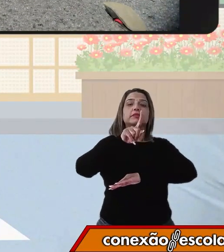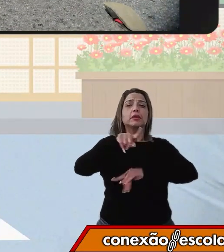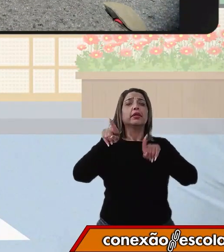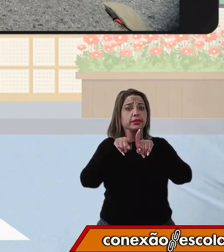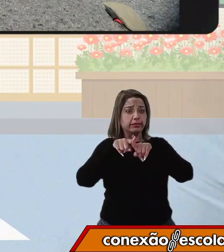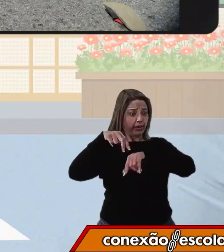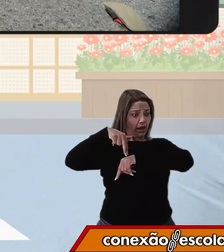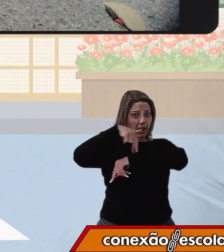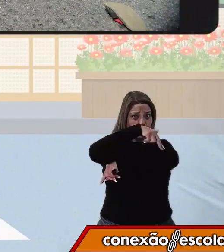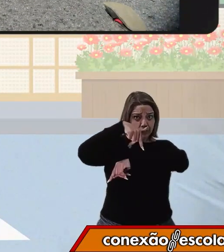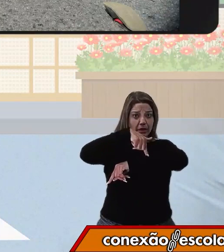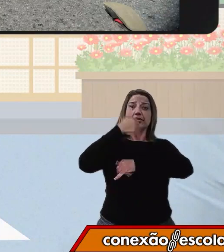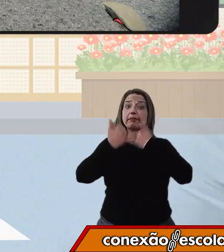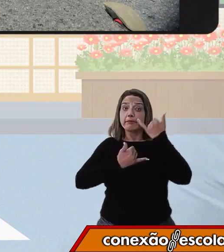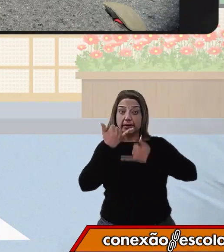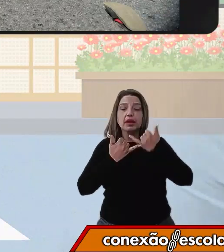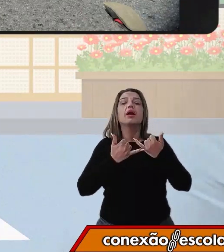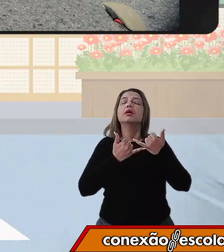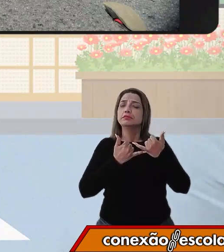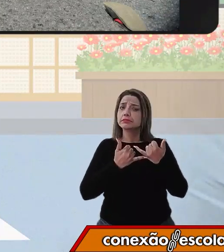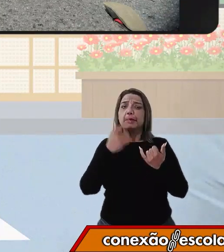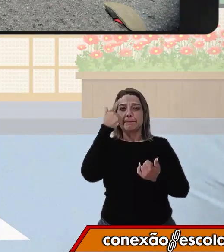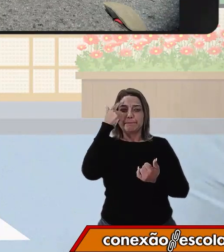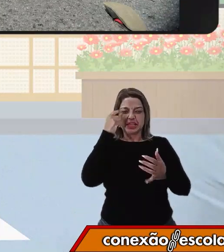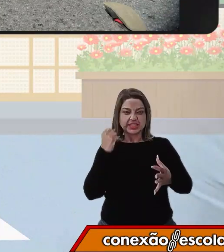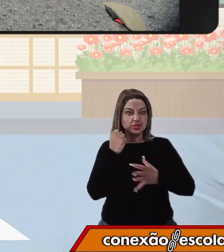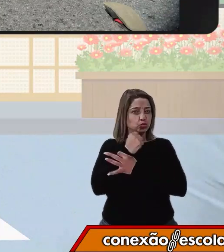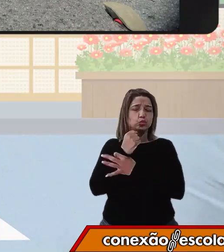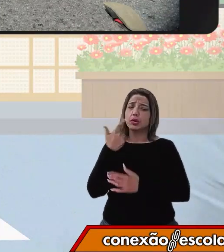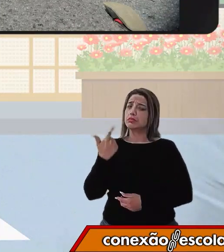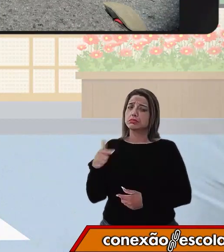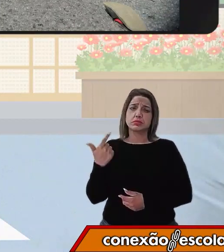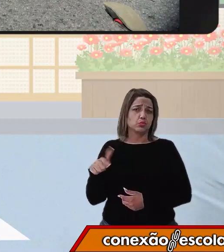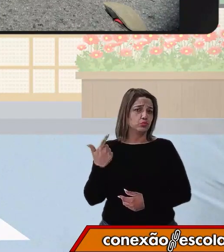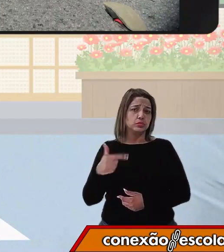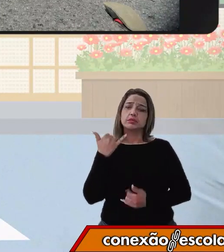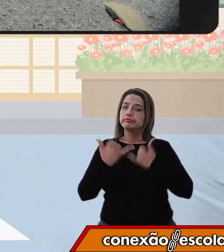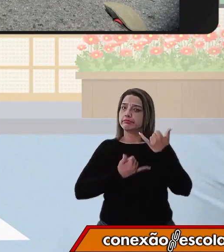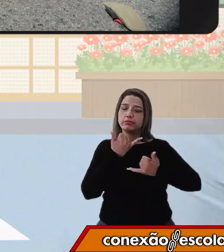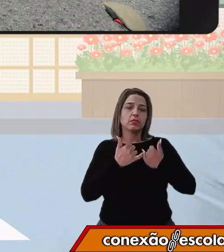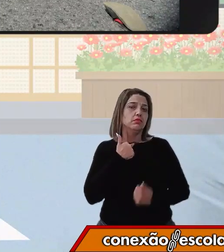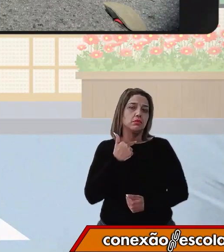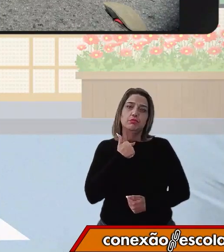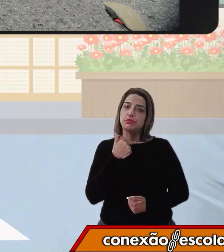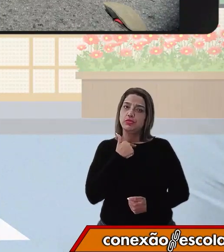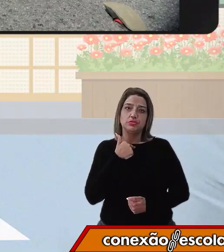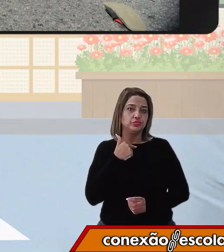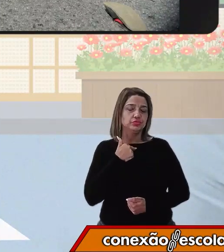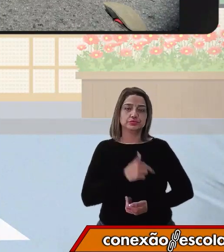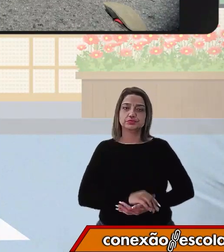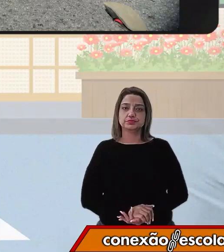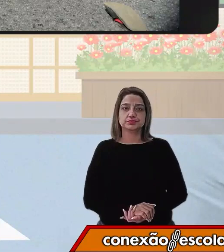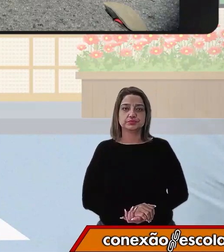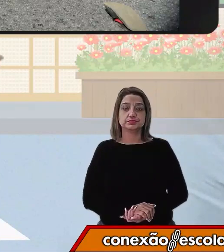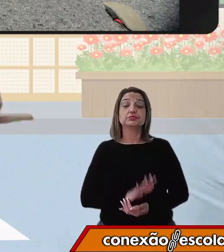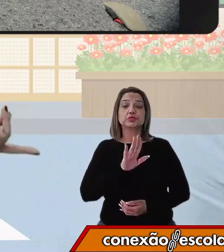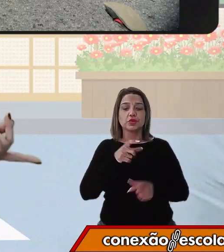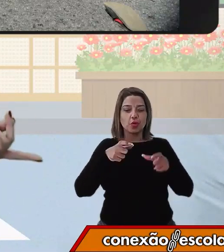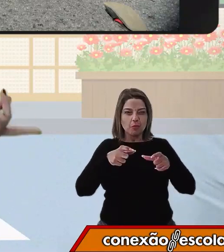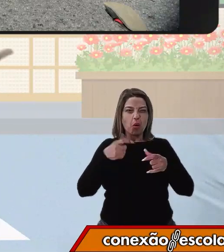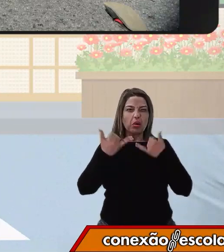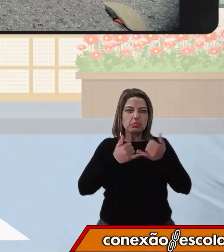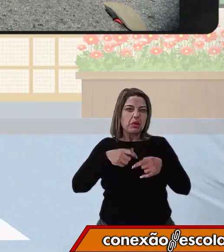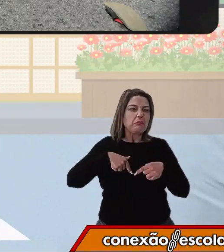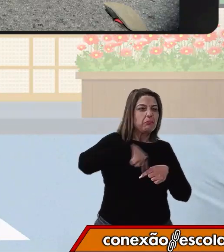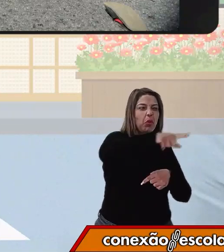a calçada que muitos pensam ser um local seguro para brincadeiras na verdade não é bola